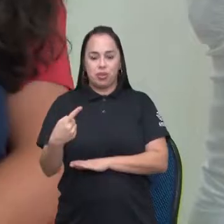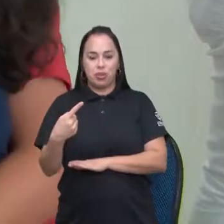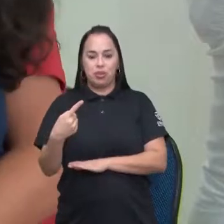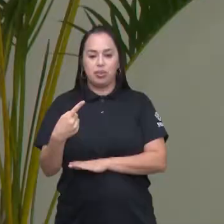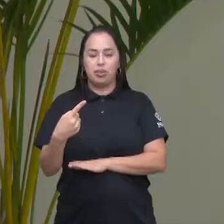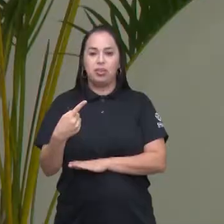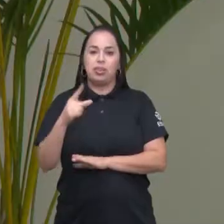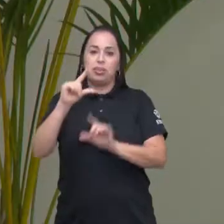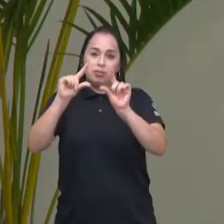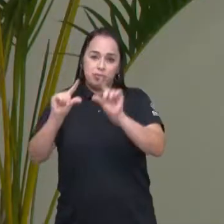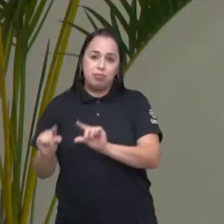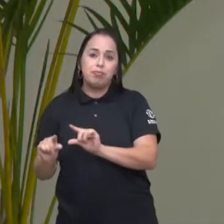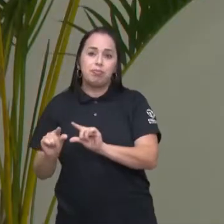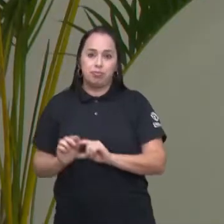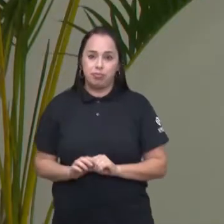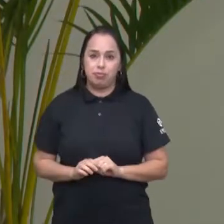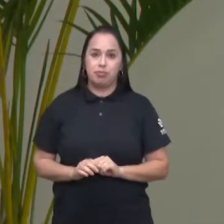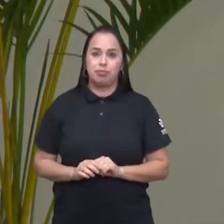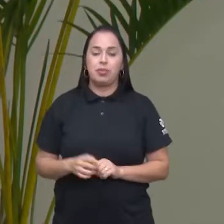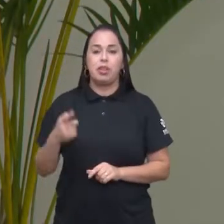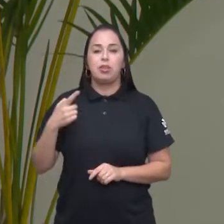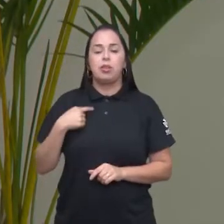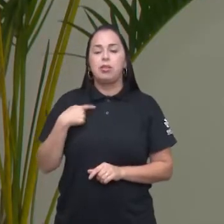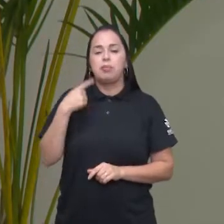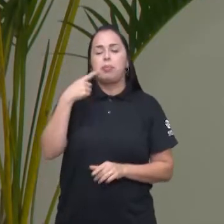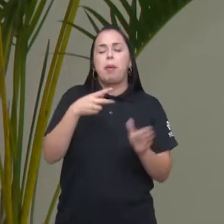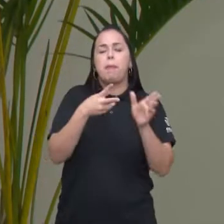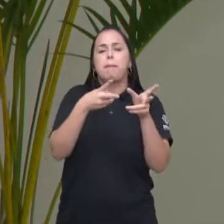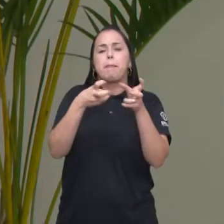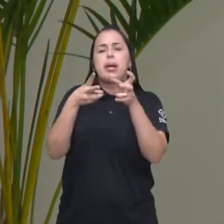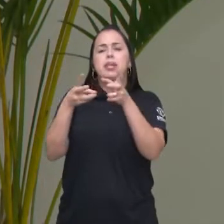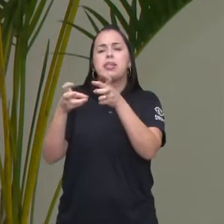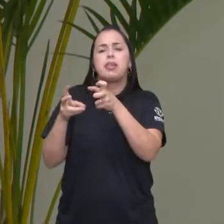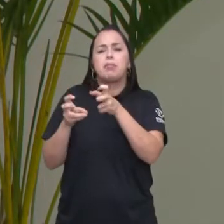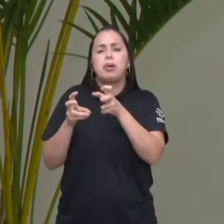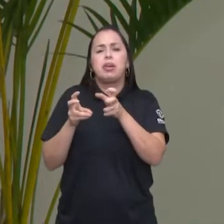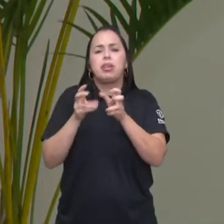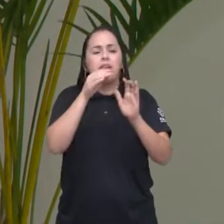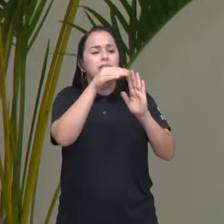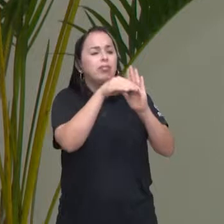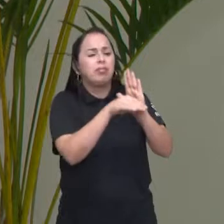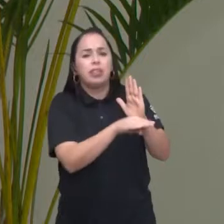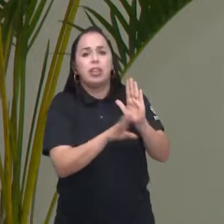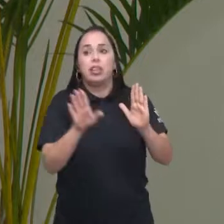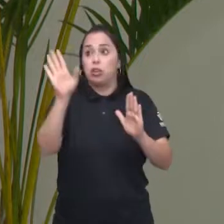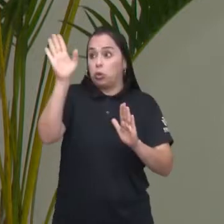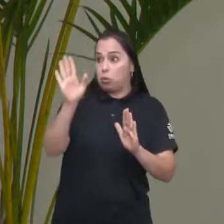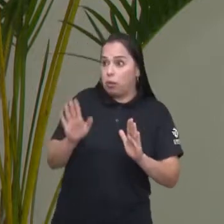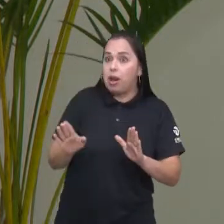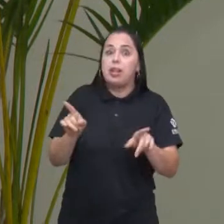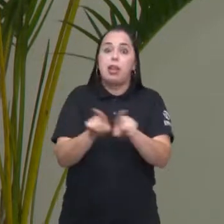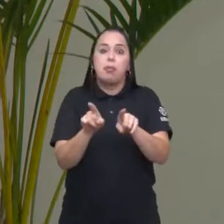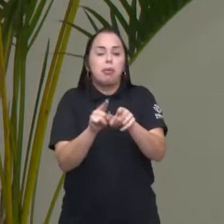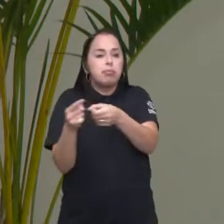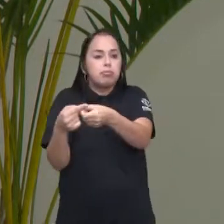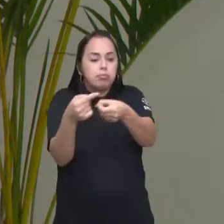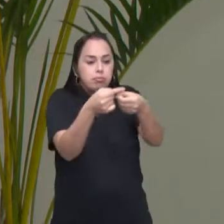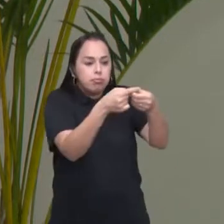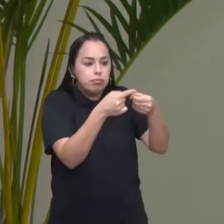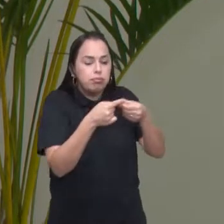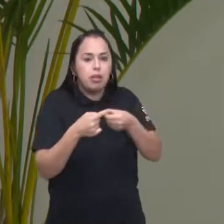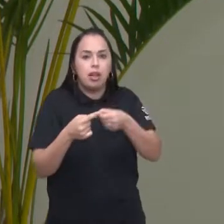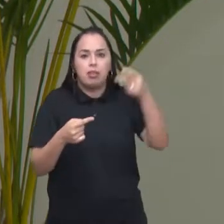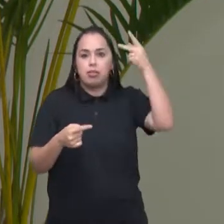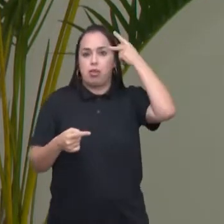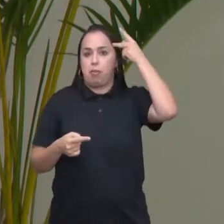e2021 a gente tem percebido uma baixa de cobertura vacinal isso vai de encontro o quê que a gente encontra no Brasil e nos